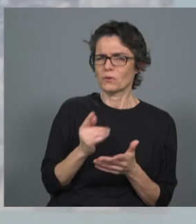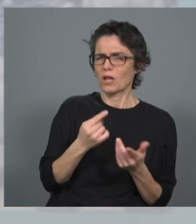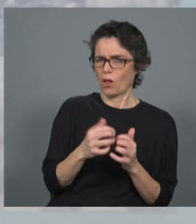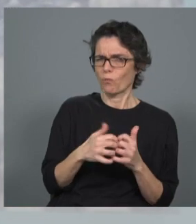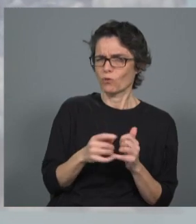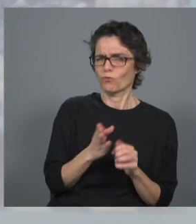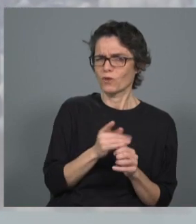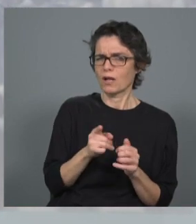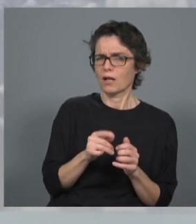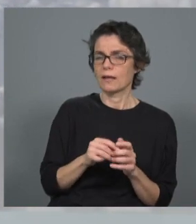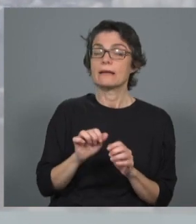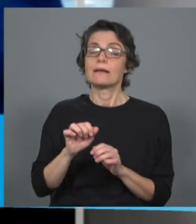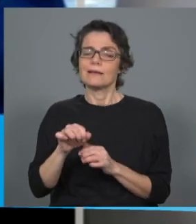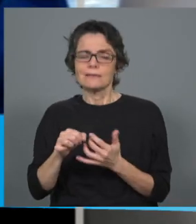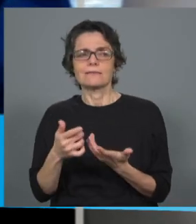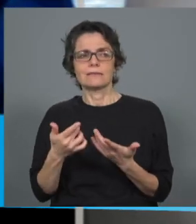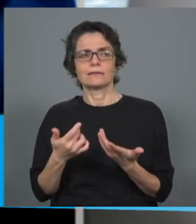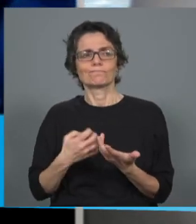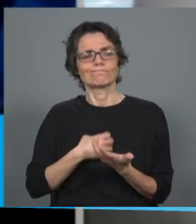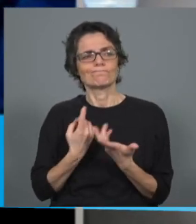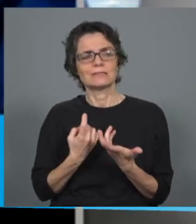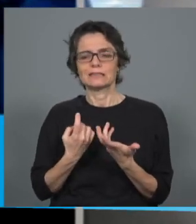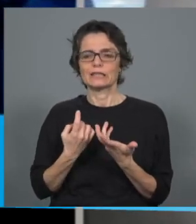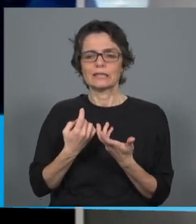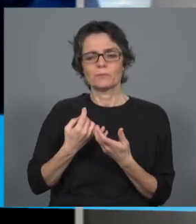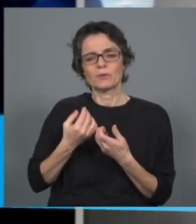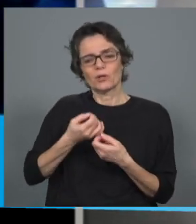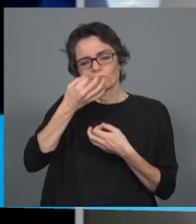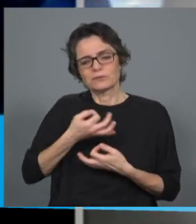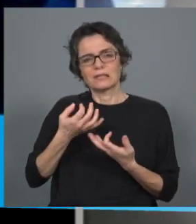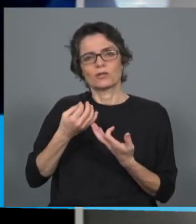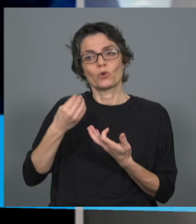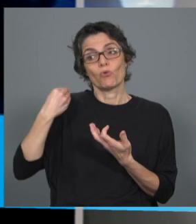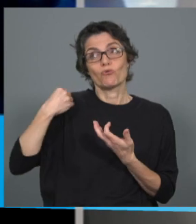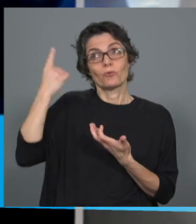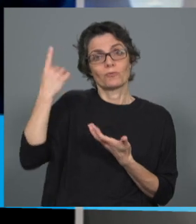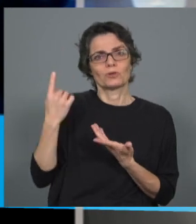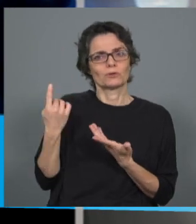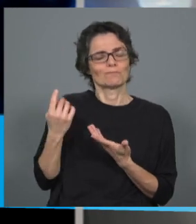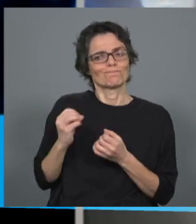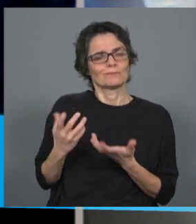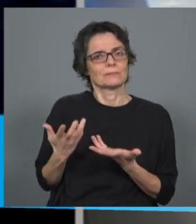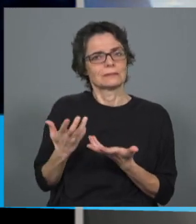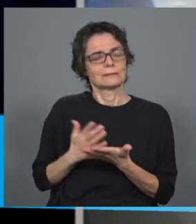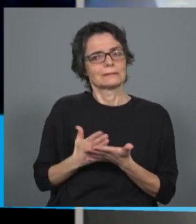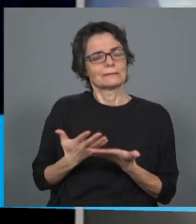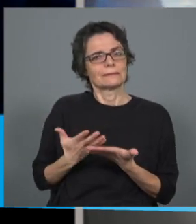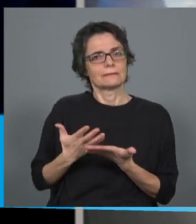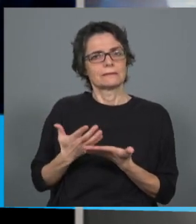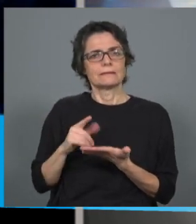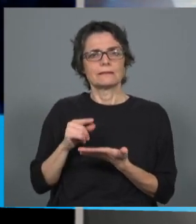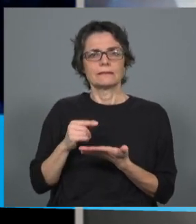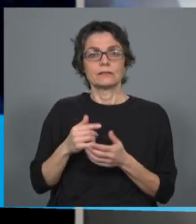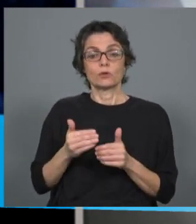sacerdotal? Exatamente, sem a certeza de que o Senhor me chamava a ser padre. E como eu estava até perto, mais ou menos a 1 ano,